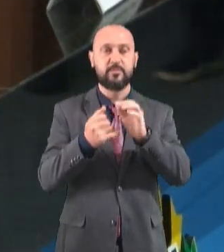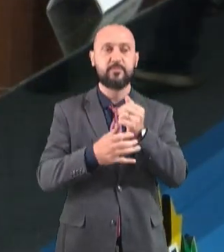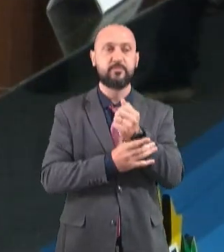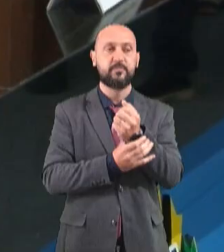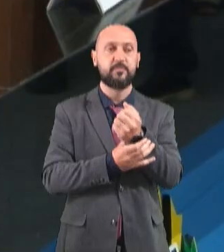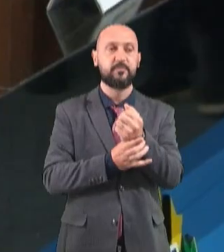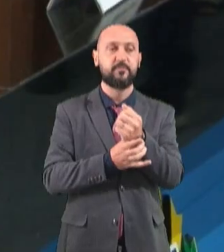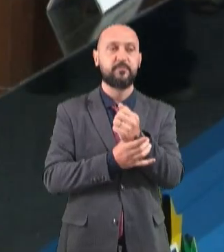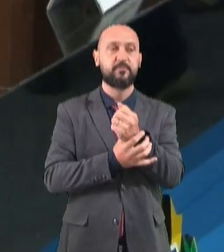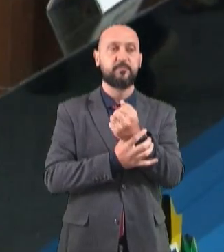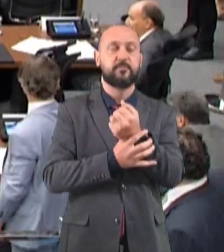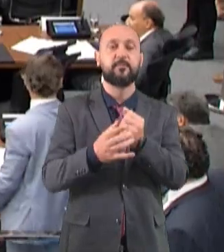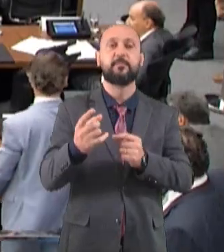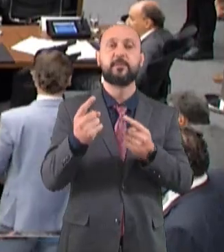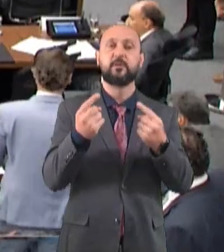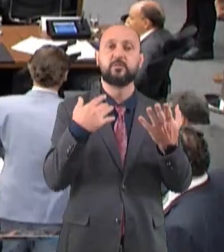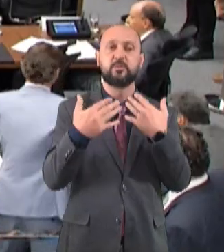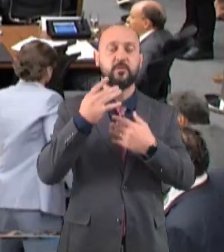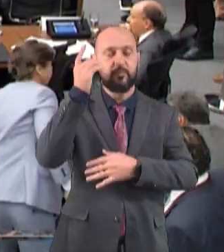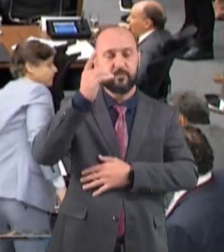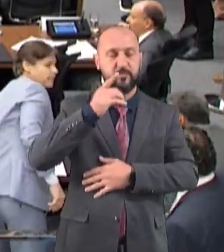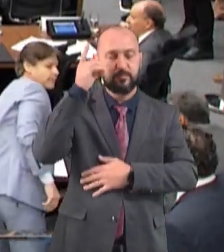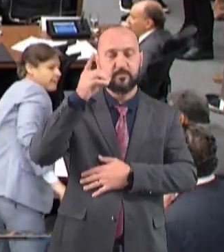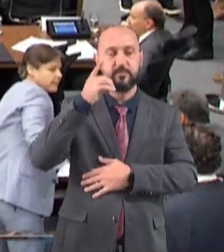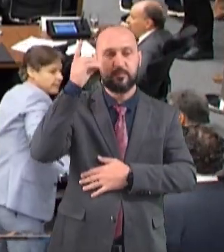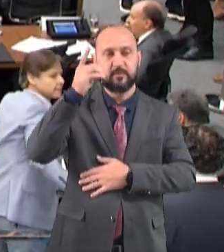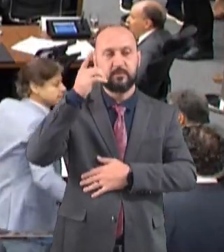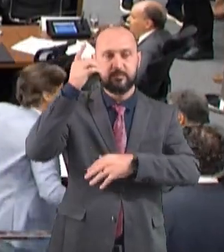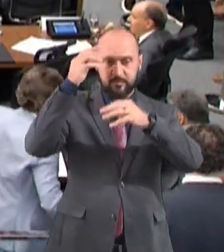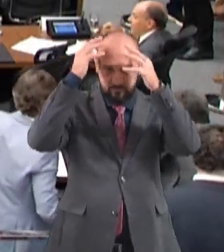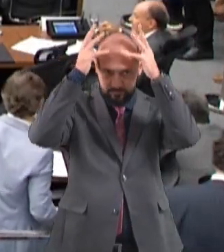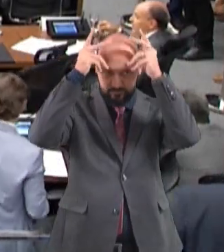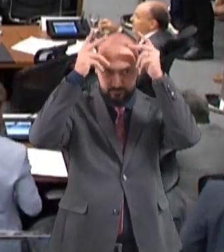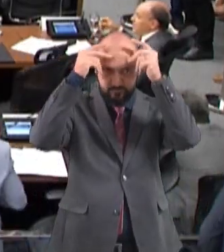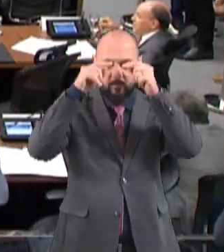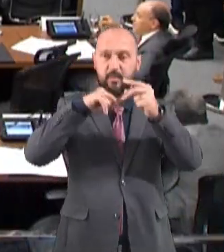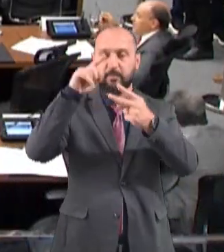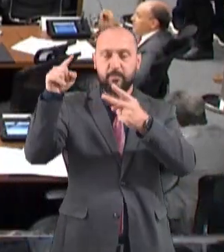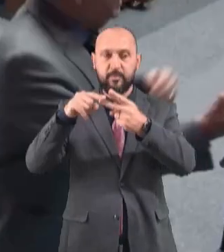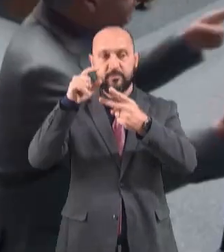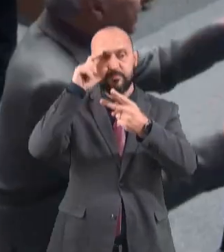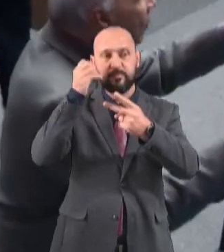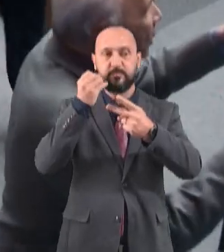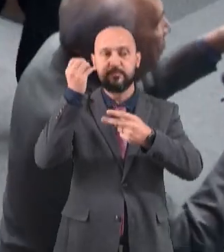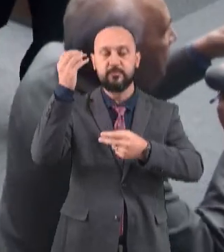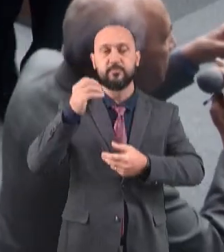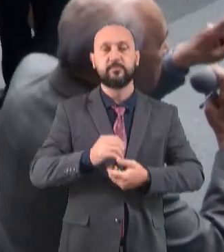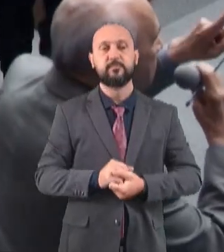discutir. Para discutir, deputado Paulo Duarte, depois deputado Pedro Oceano.